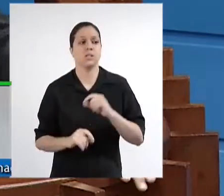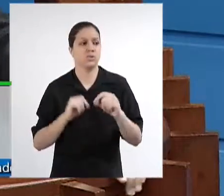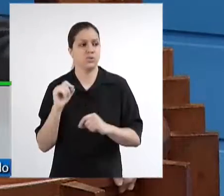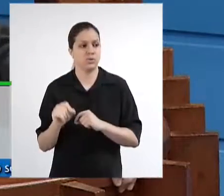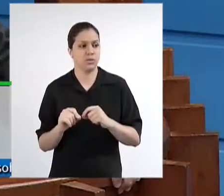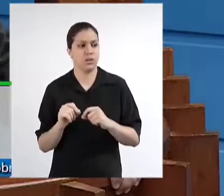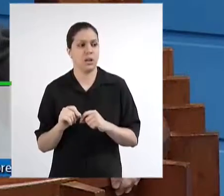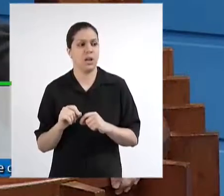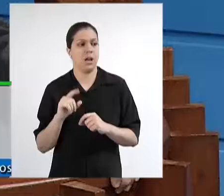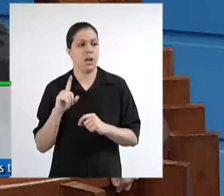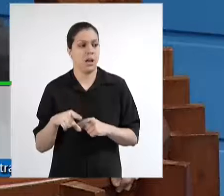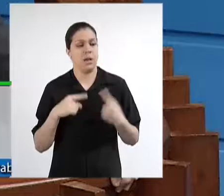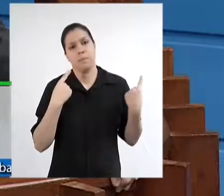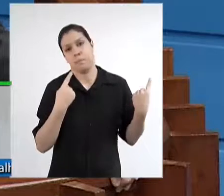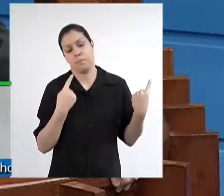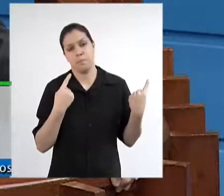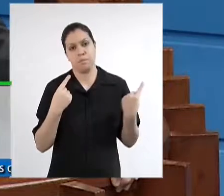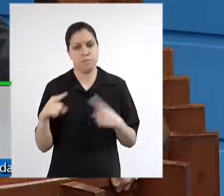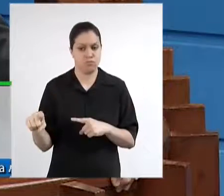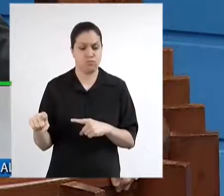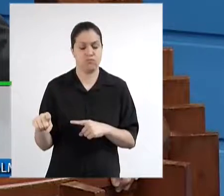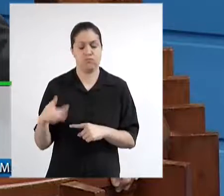relação à pessoa idosa.